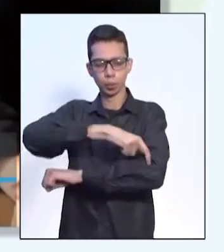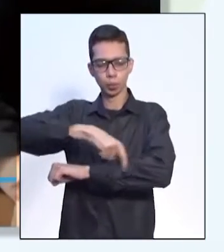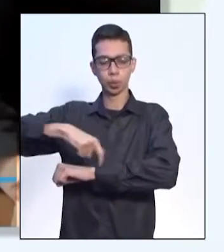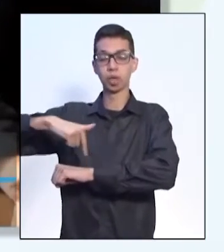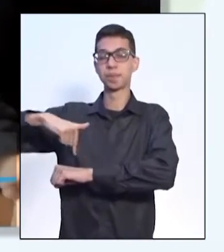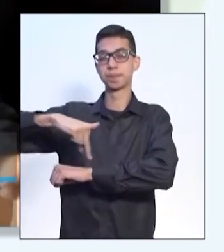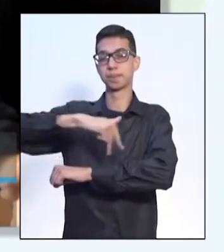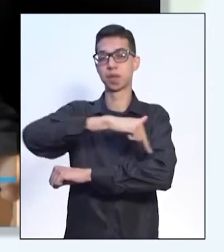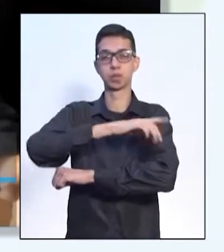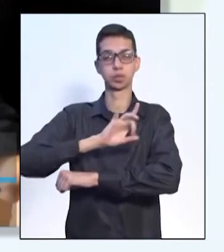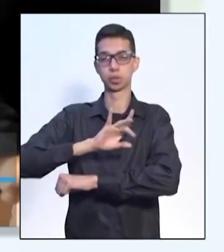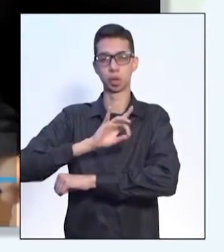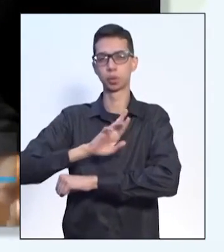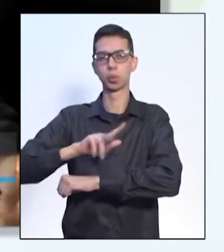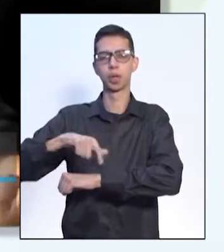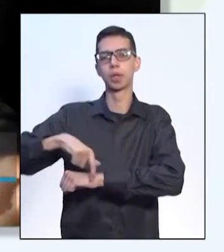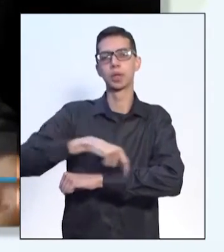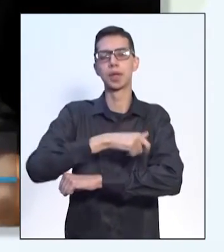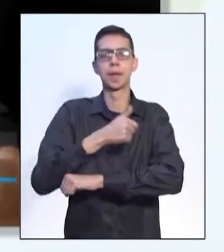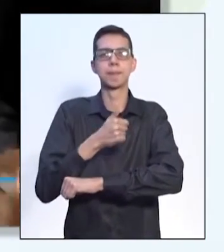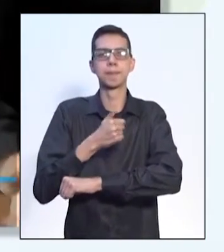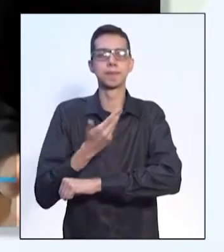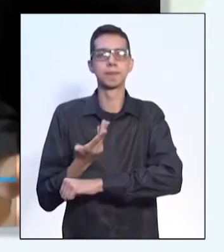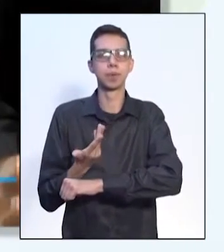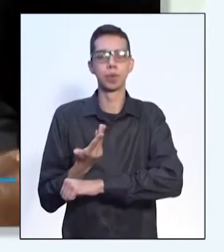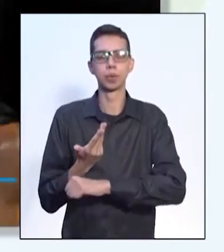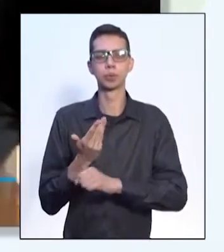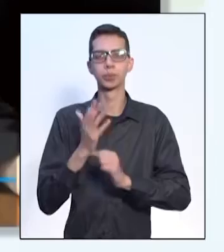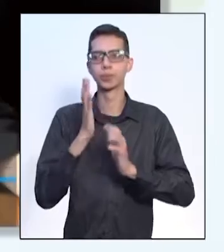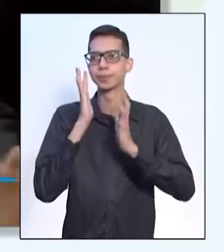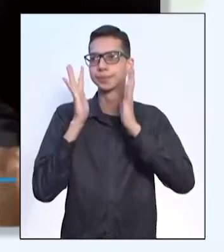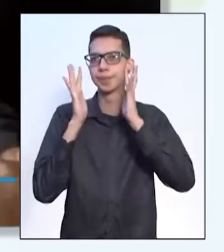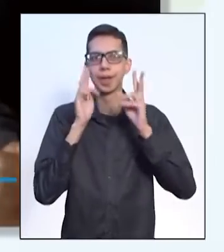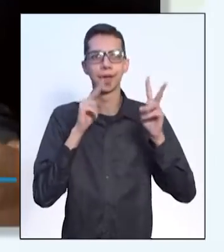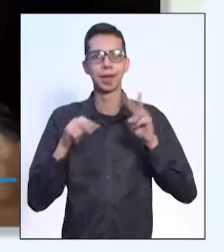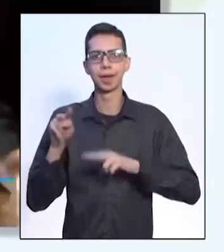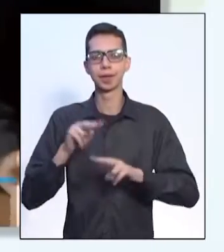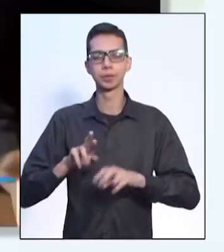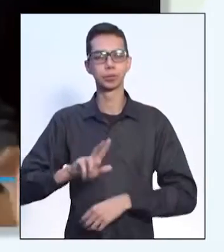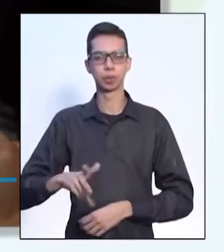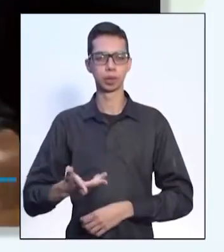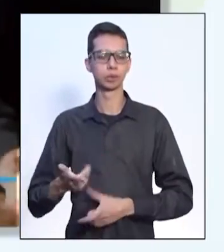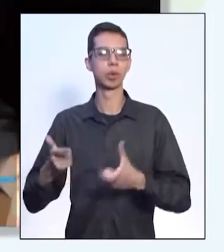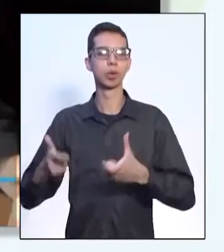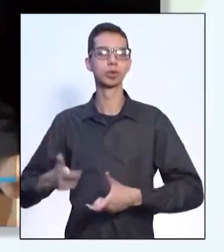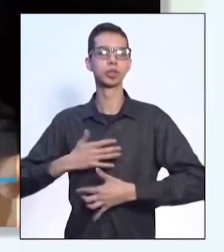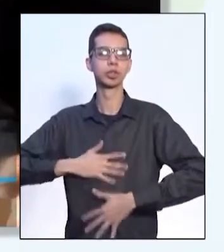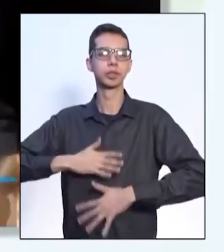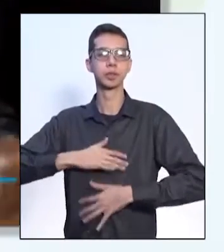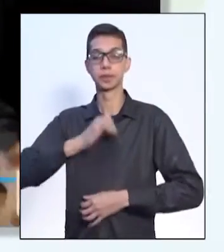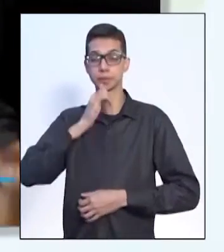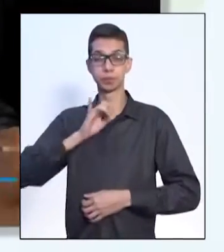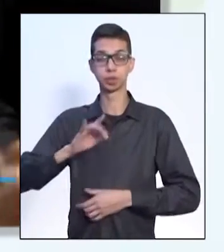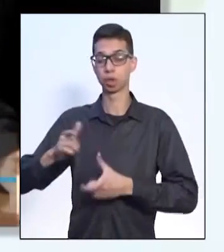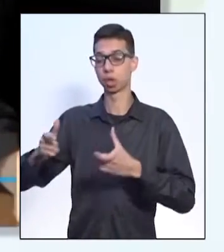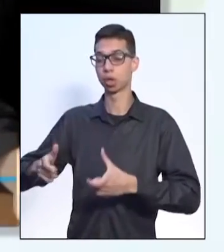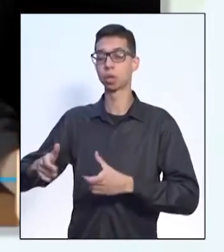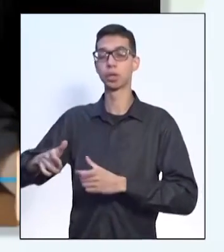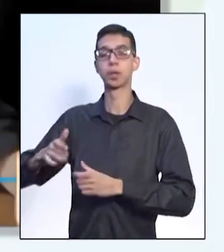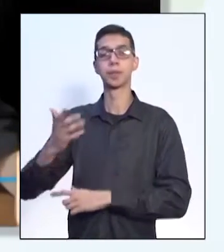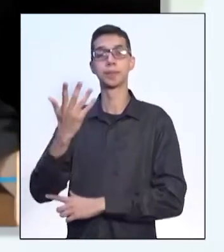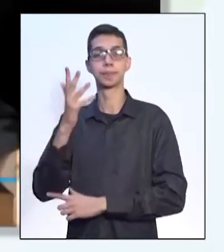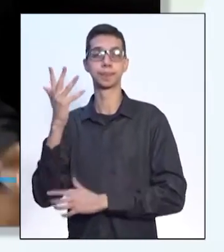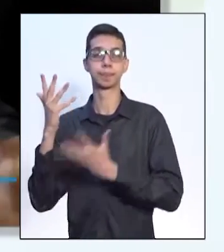acaba ficando como função das praças, dos largos, dos parques. Mas por que não a